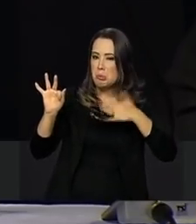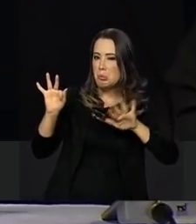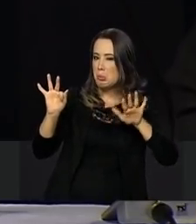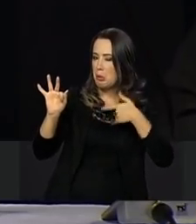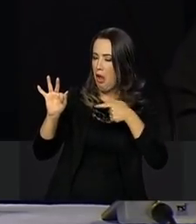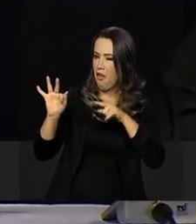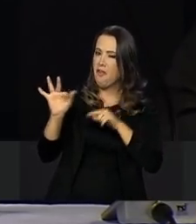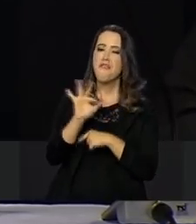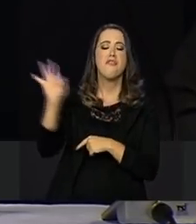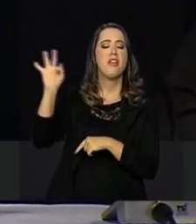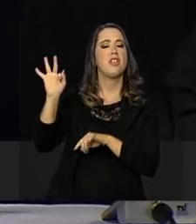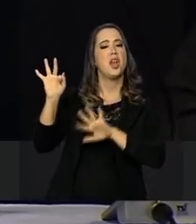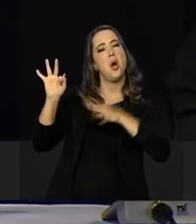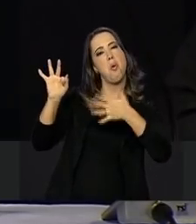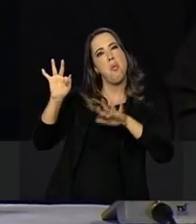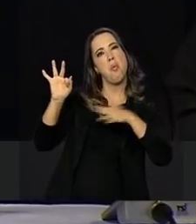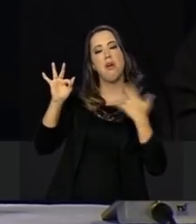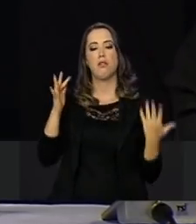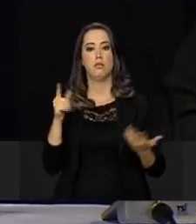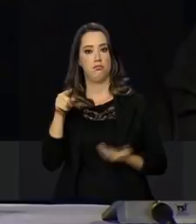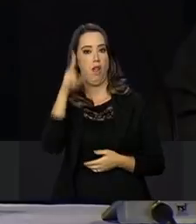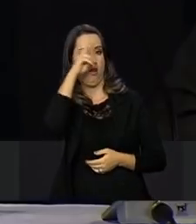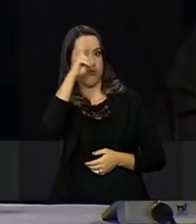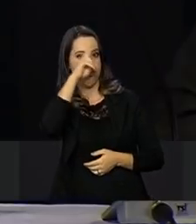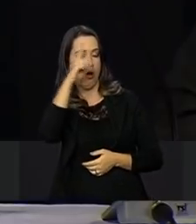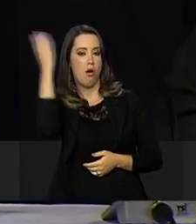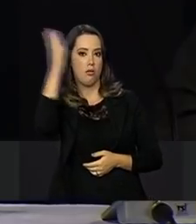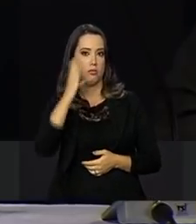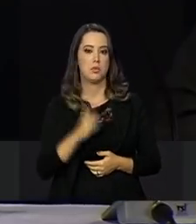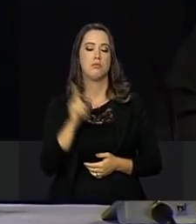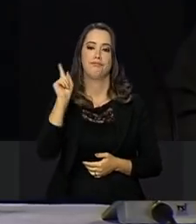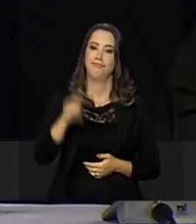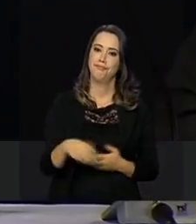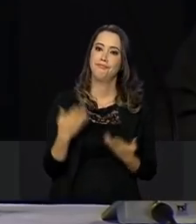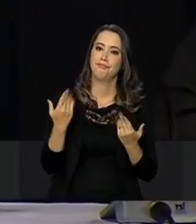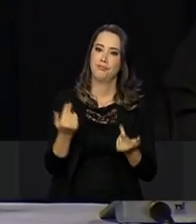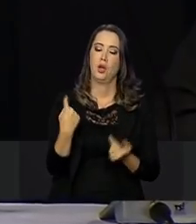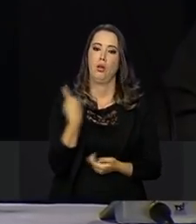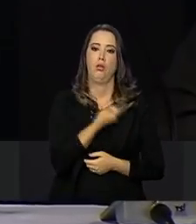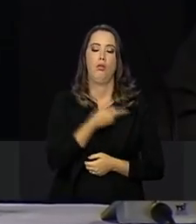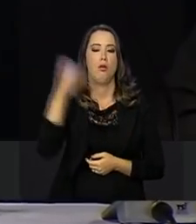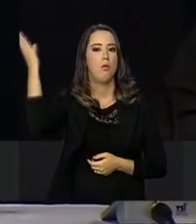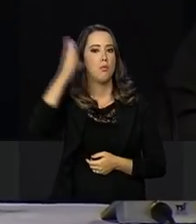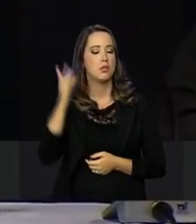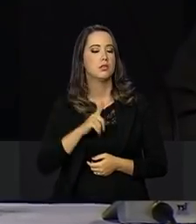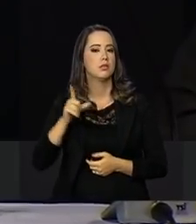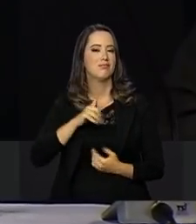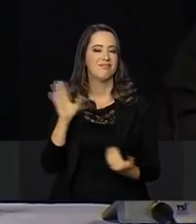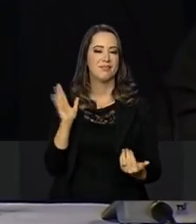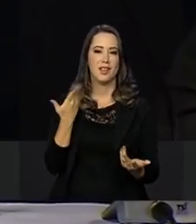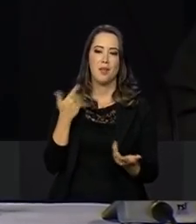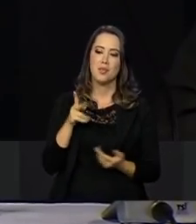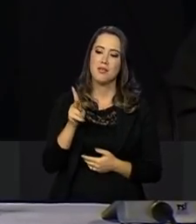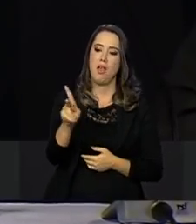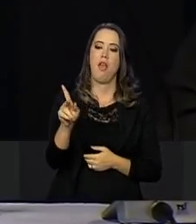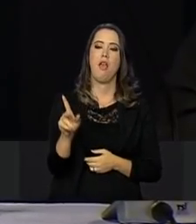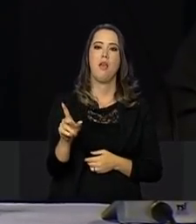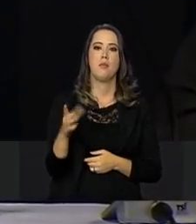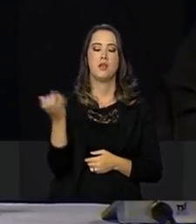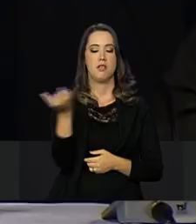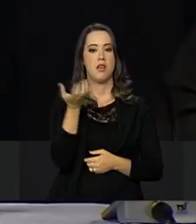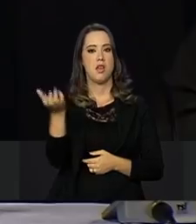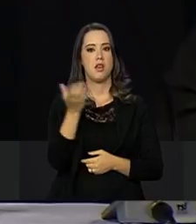se referindo ao nosso histórico, porque é interessante, no Brasil, nós temos uma vocação centralizadora